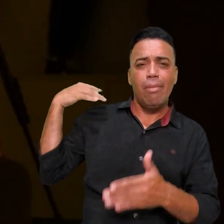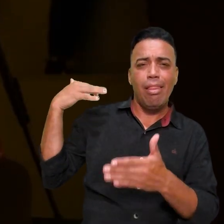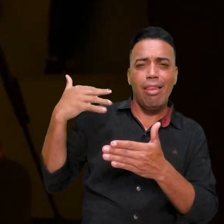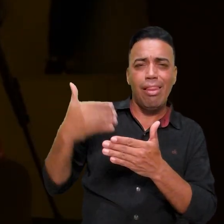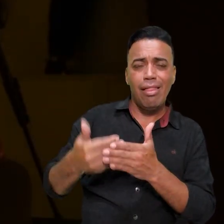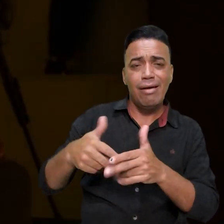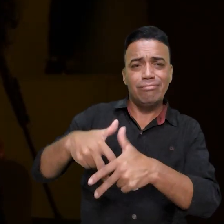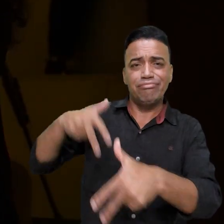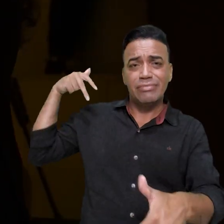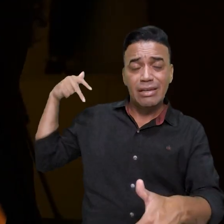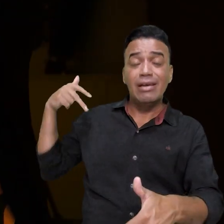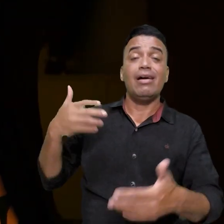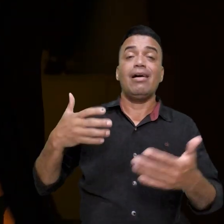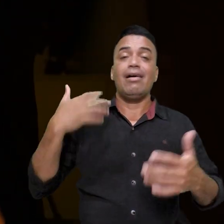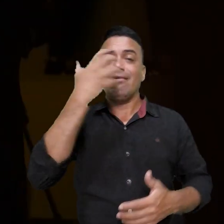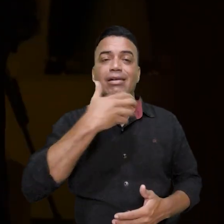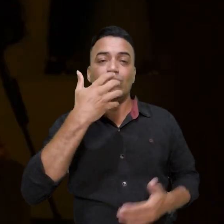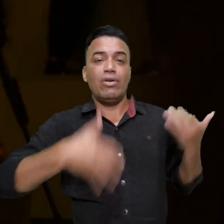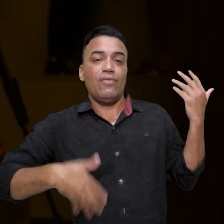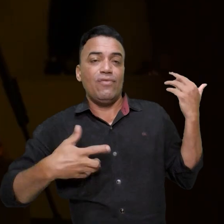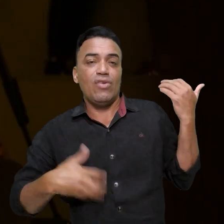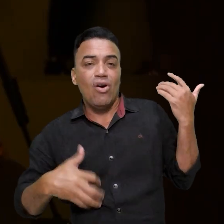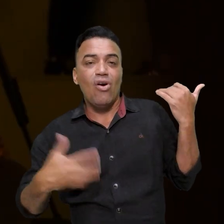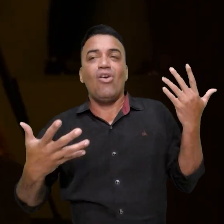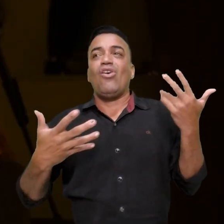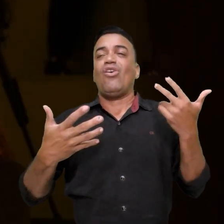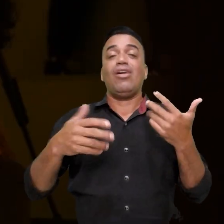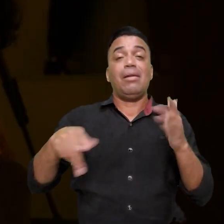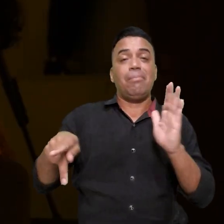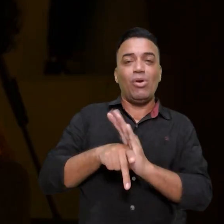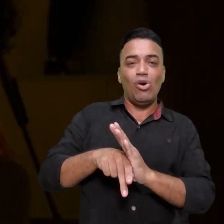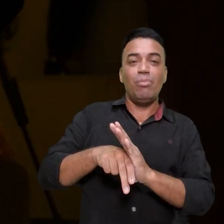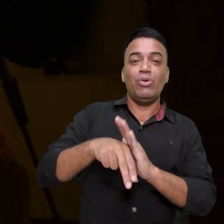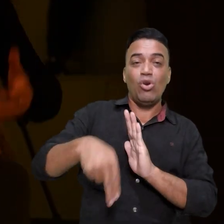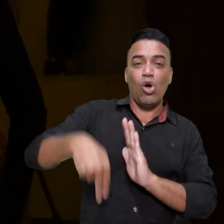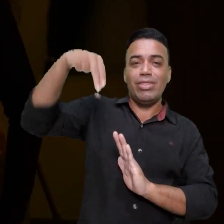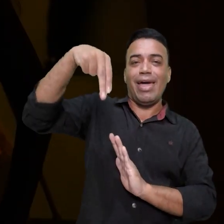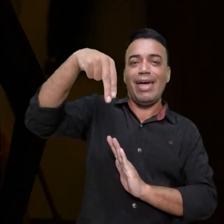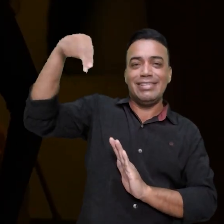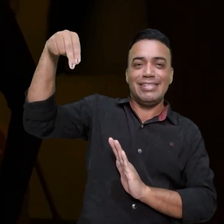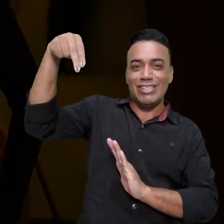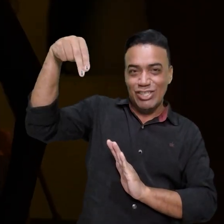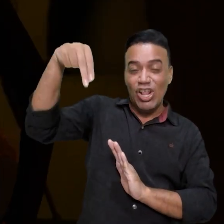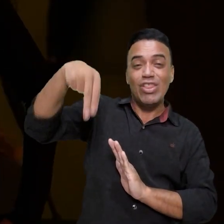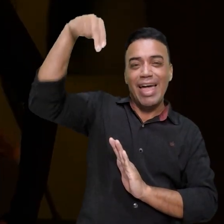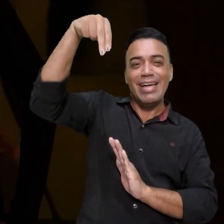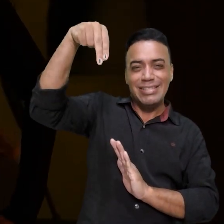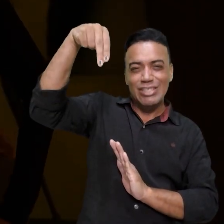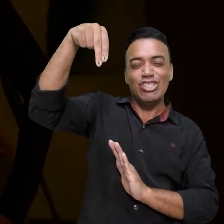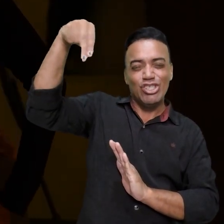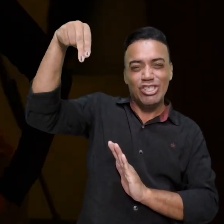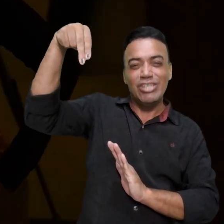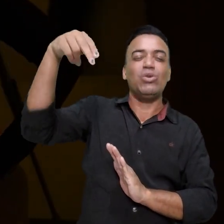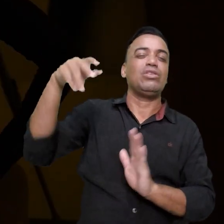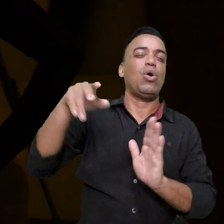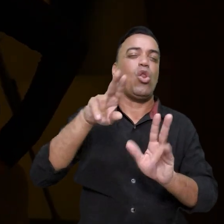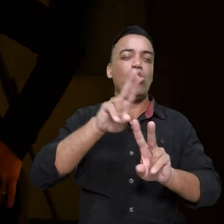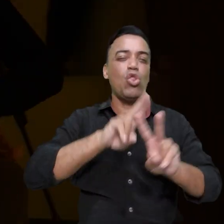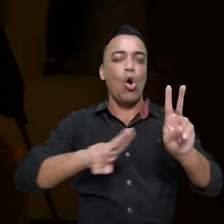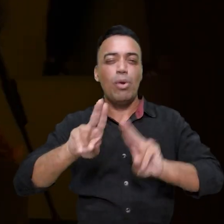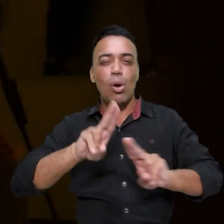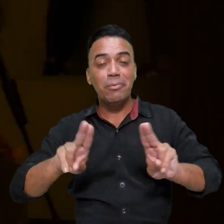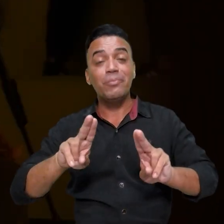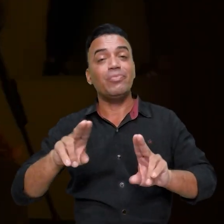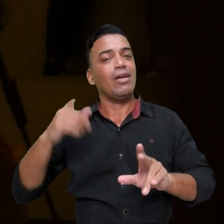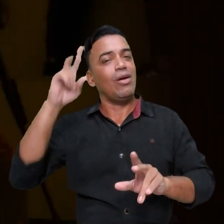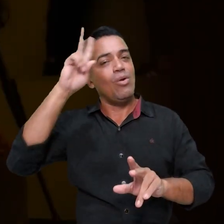né, da cantoria de viola, do aboio, do cântico nordestino, e, a partir disso, essas outras nomenclaturas que se destacam. Então, lembrei